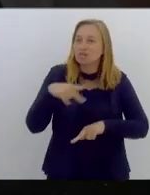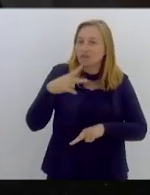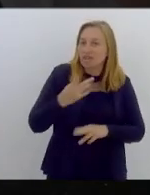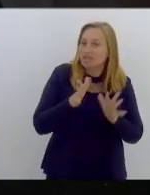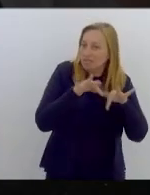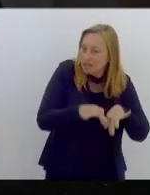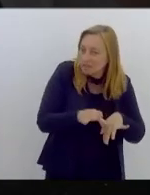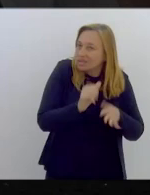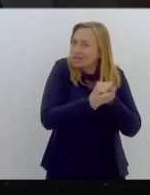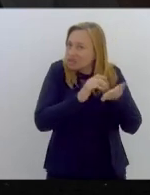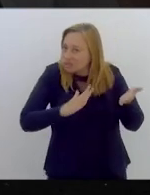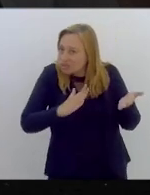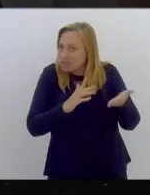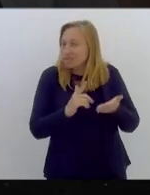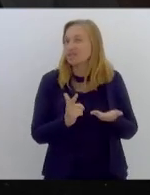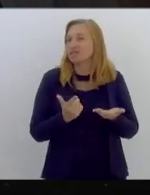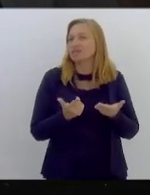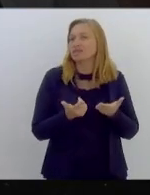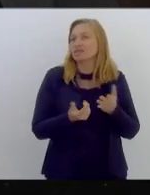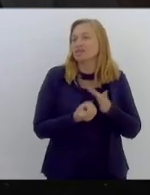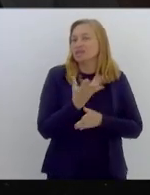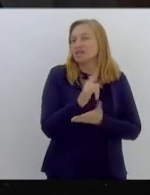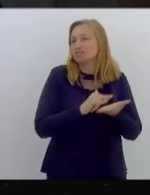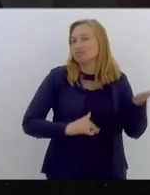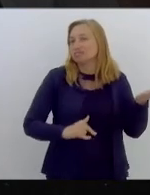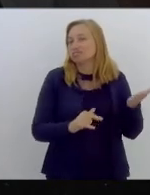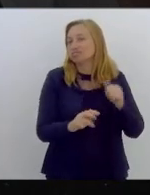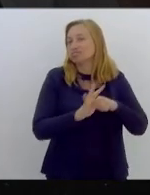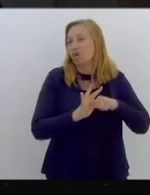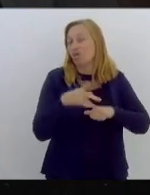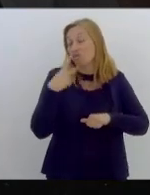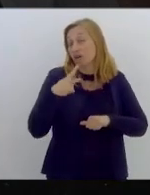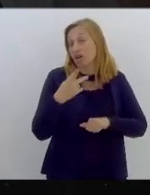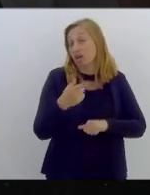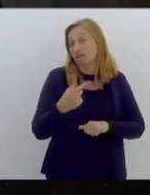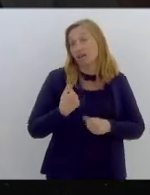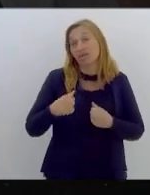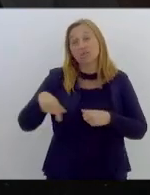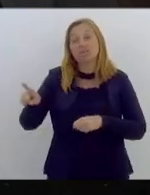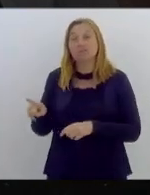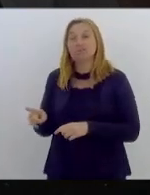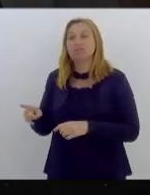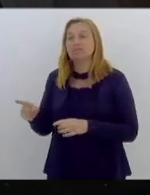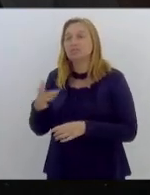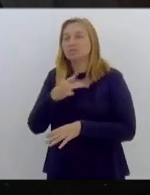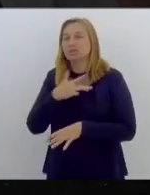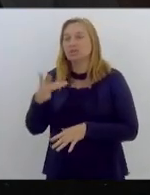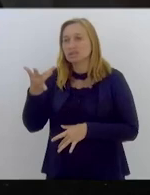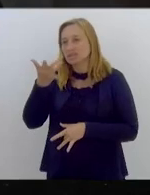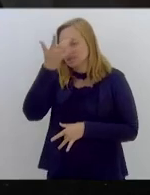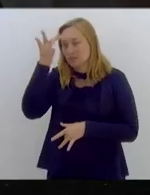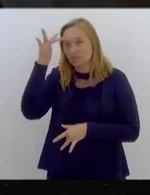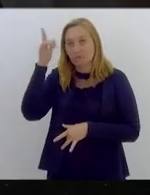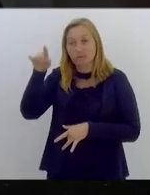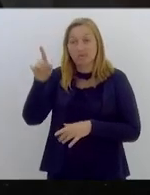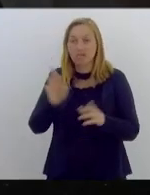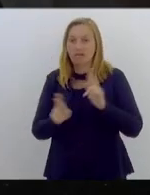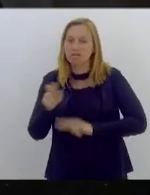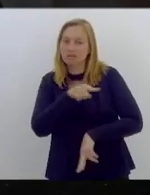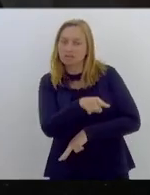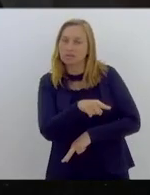finalzinho lá da atividade do lançamento da nota técnica, eu falei, olha, eu estava no evento da saúde mental que tem relação com esse aqui.